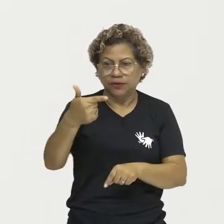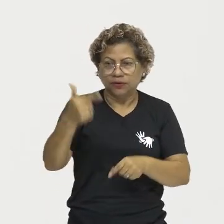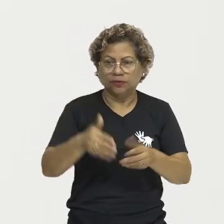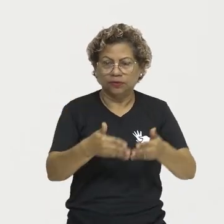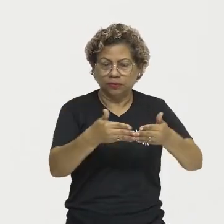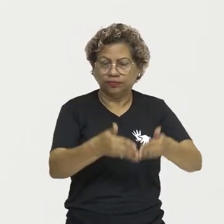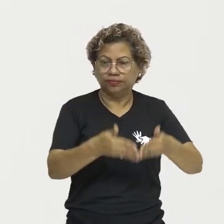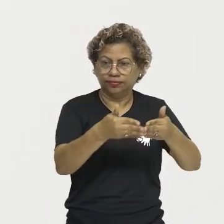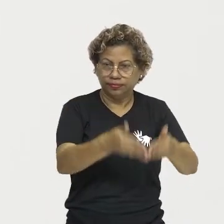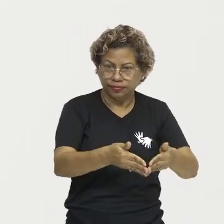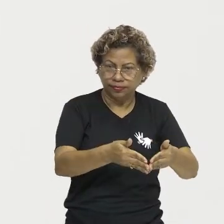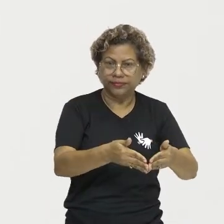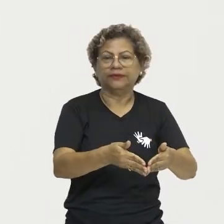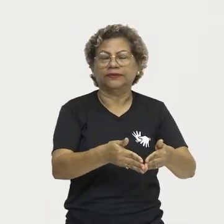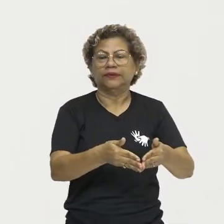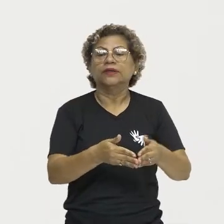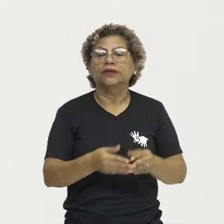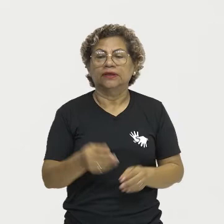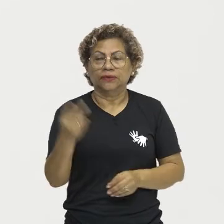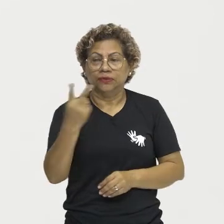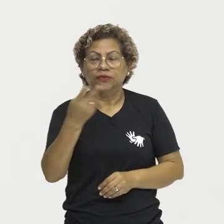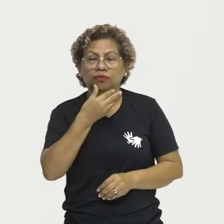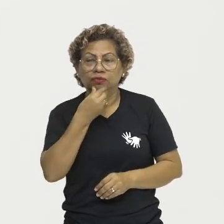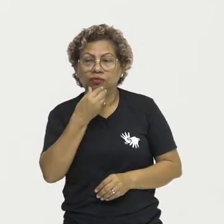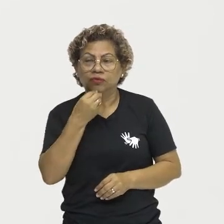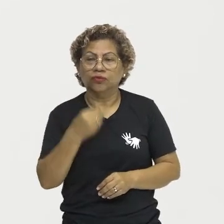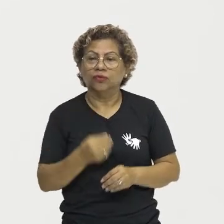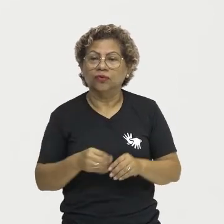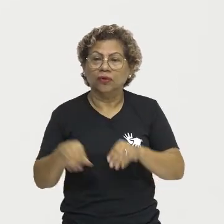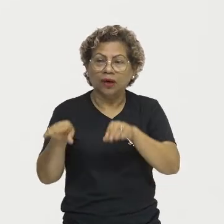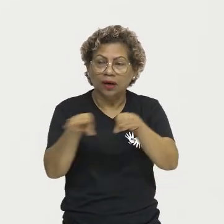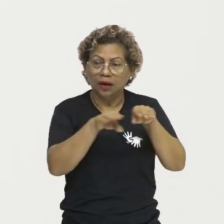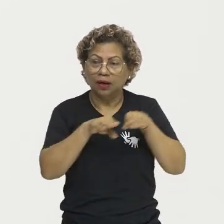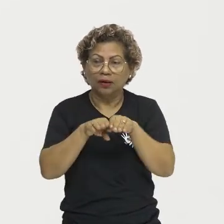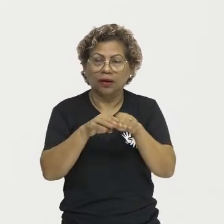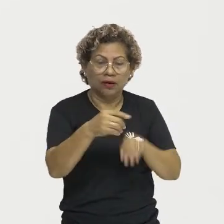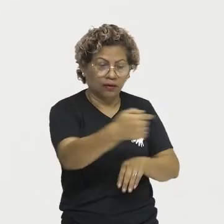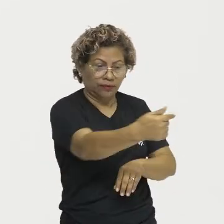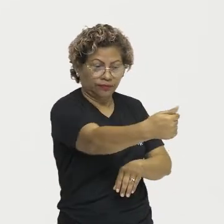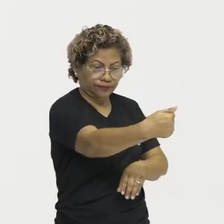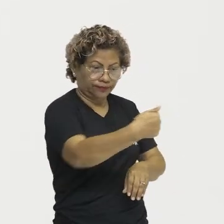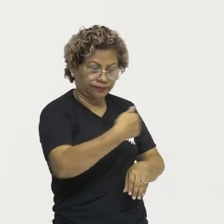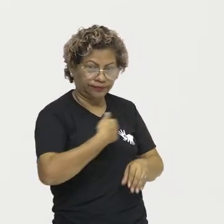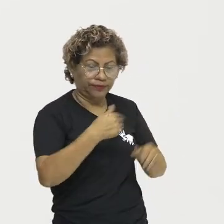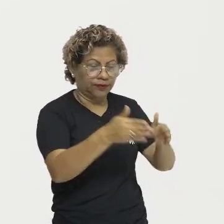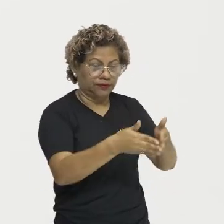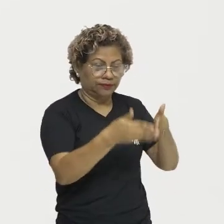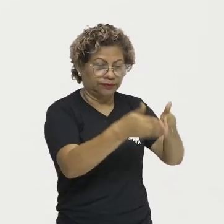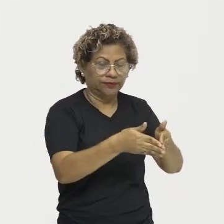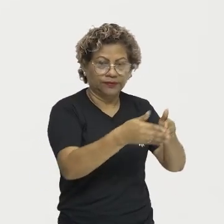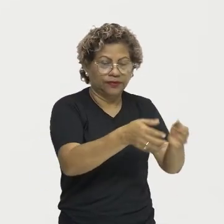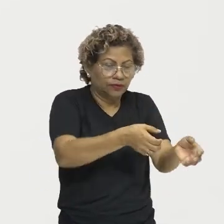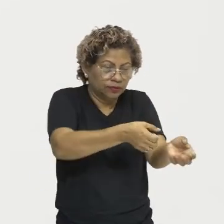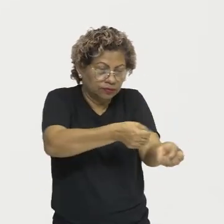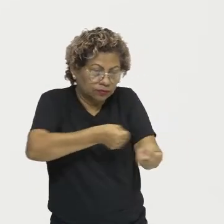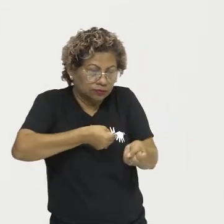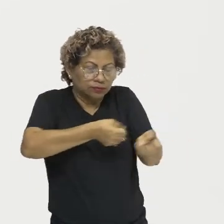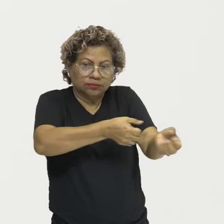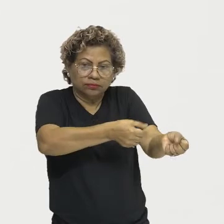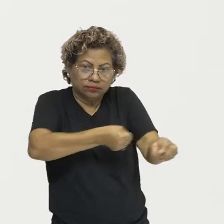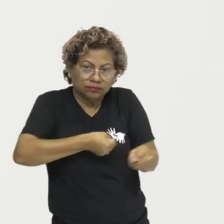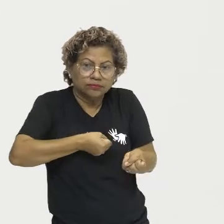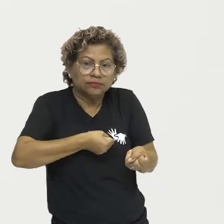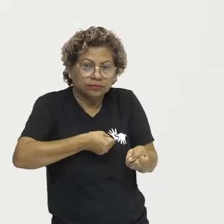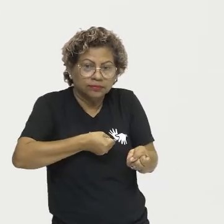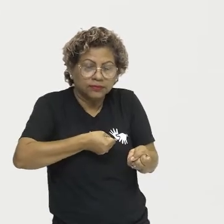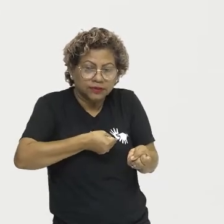estão puxando para a mesma direção. O sentido também é da esquerda para a direita, porque os dois estão puxando para o mesmo sentido.